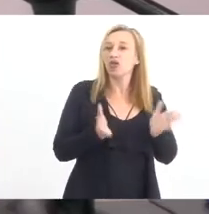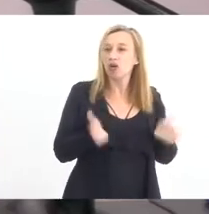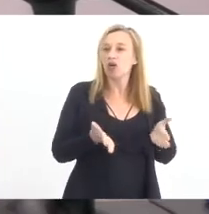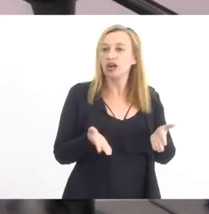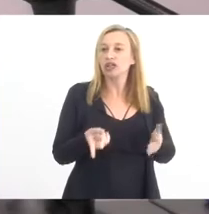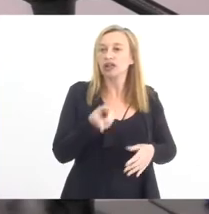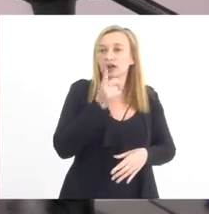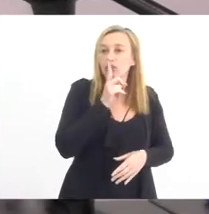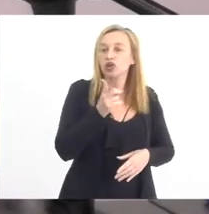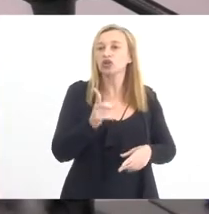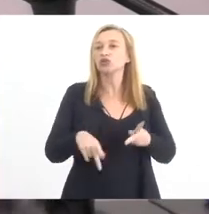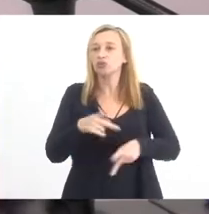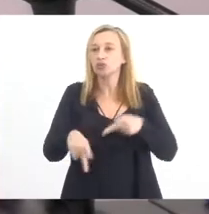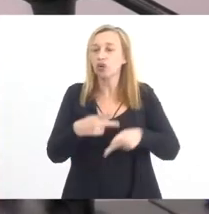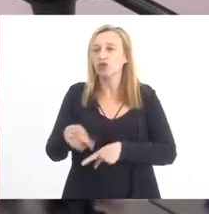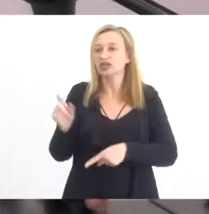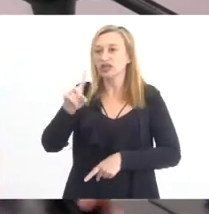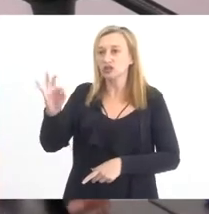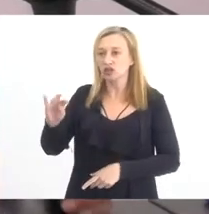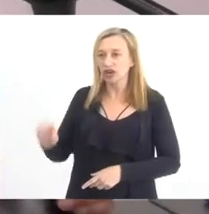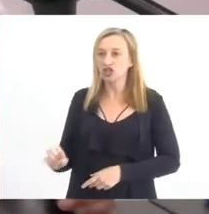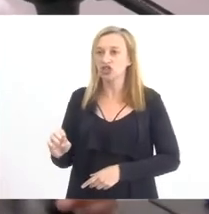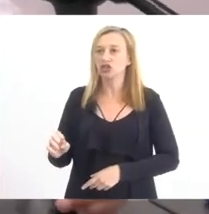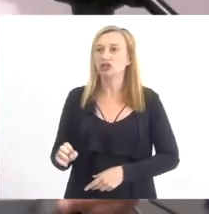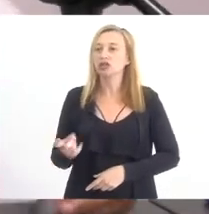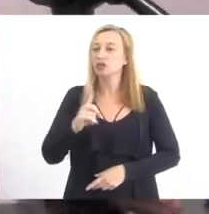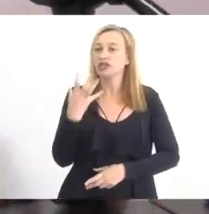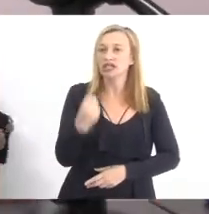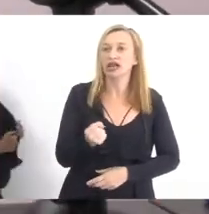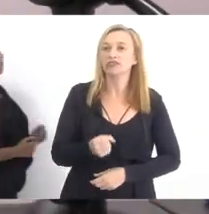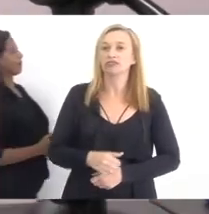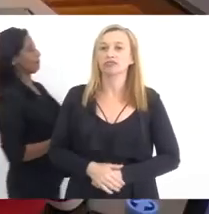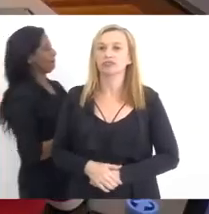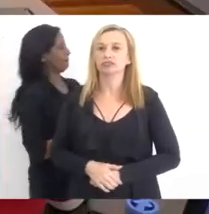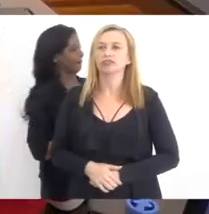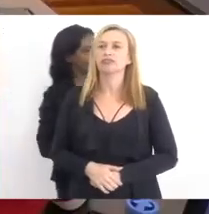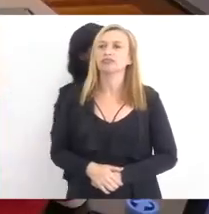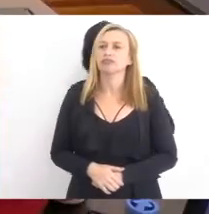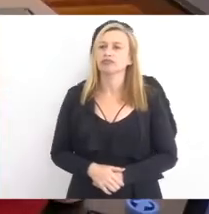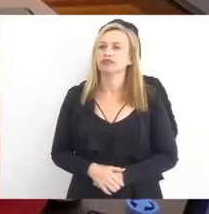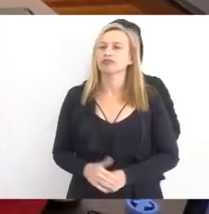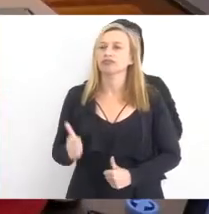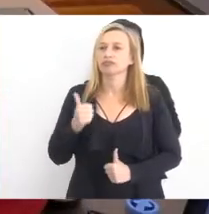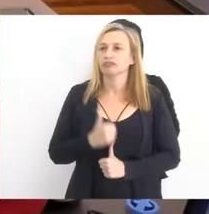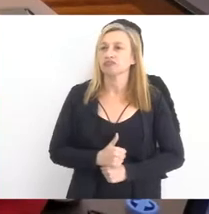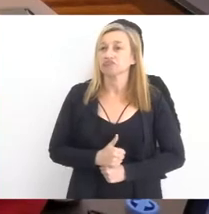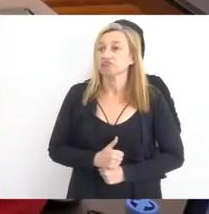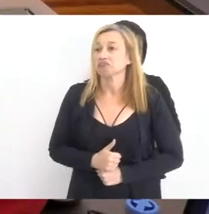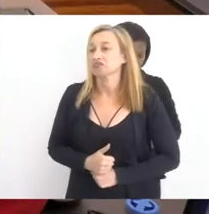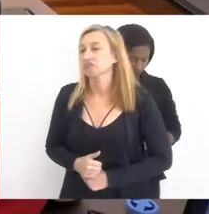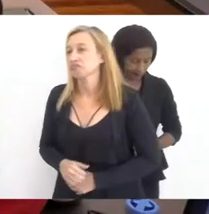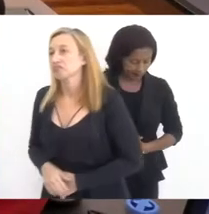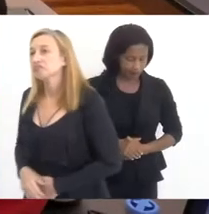Oeste, incorporando a UERJ. A UERJ, isso nós não vamos aceitar. Pronto, é isso. Obrigado.